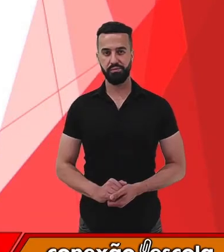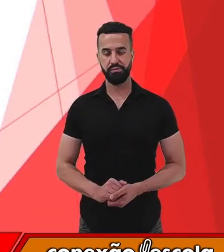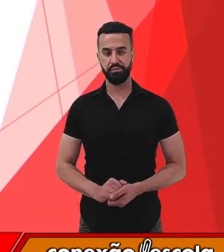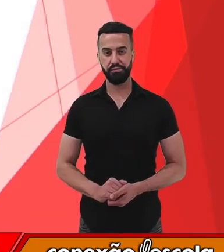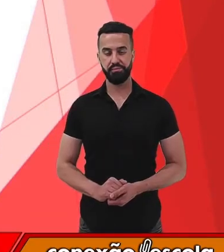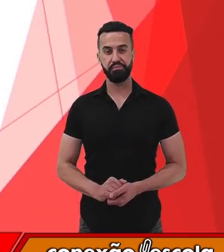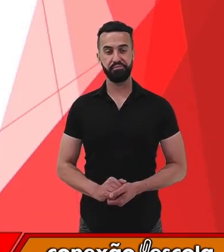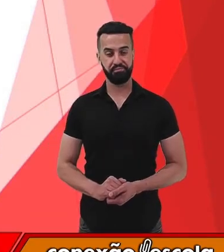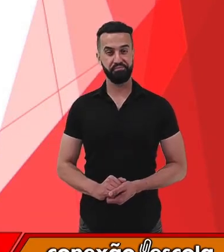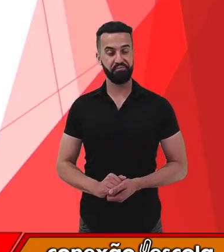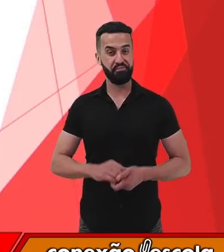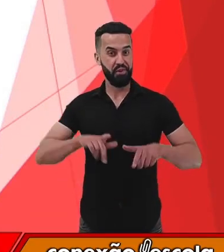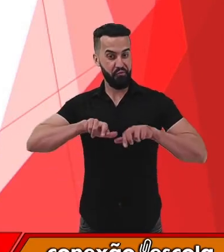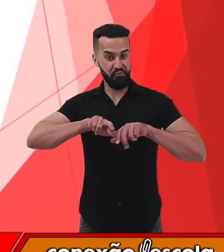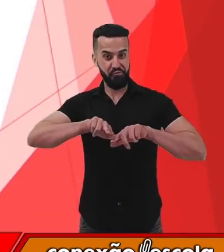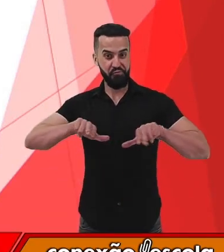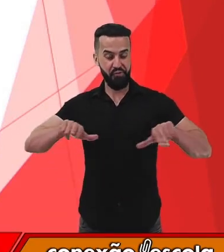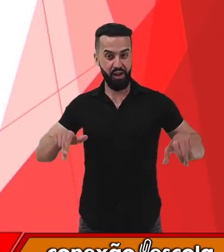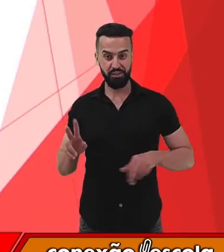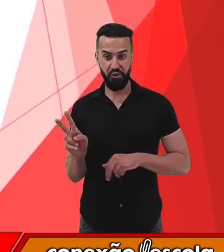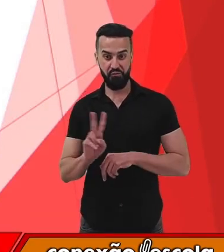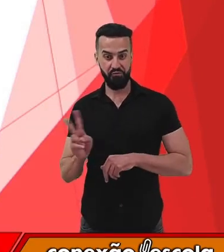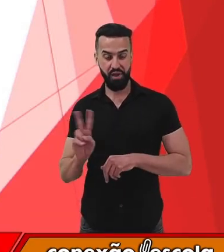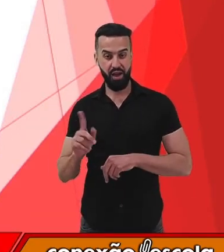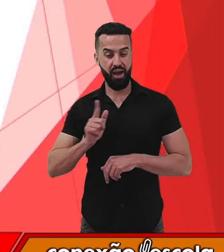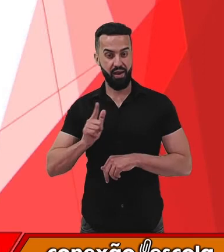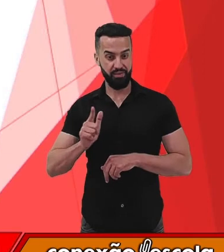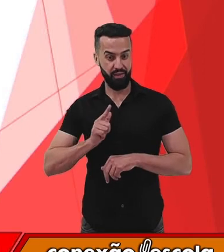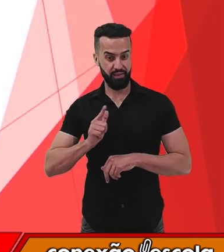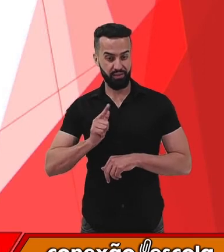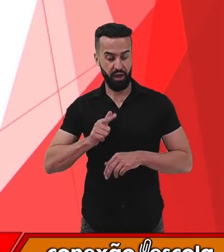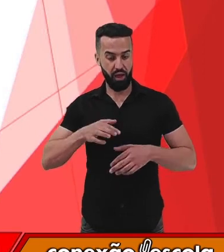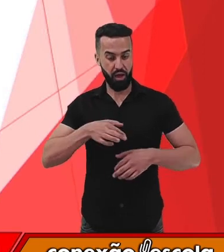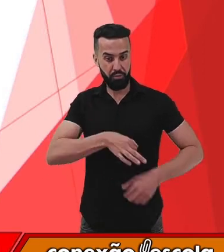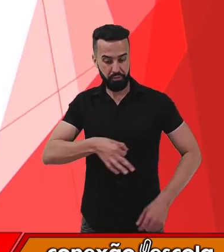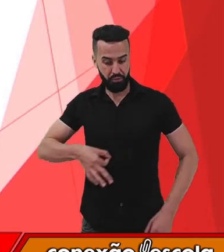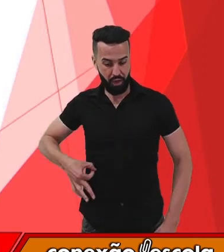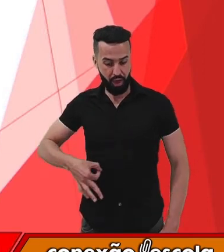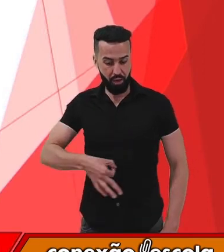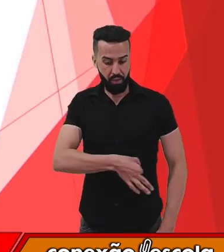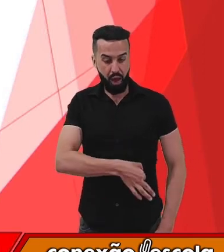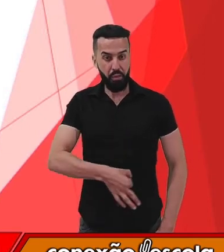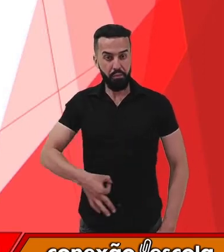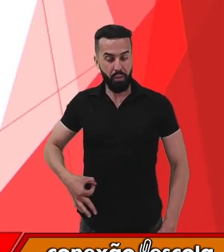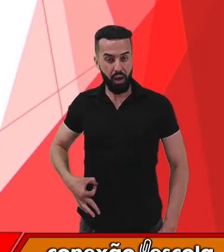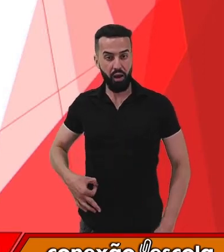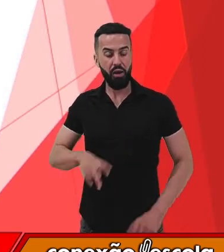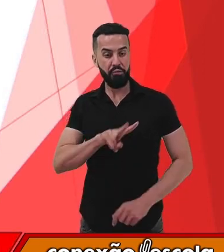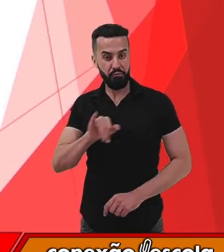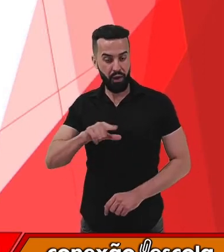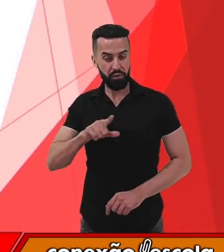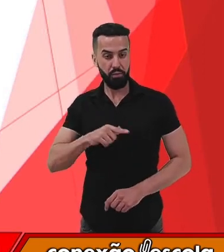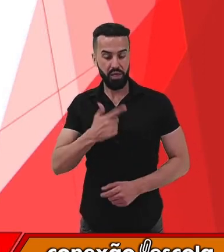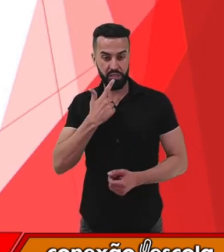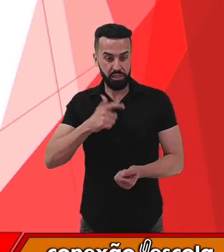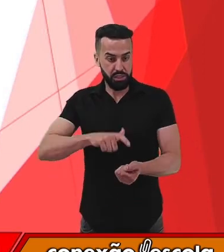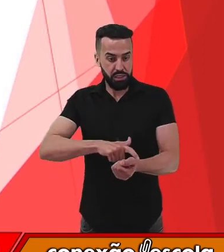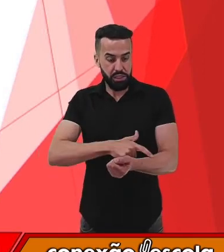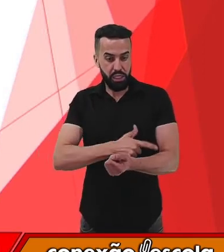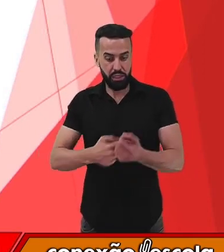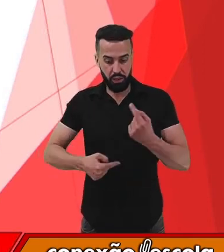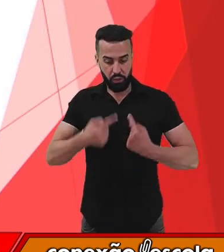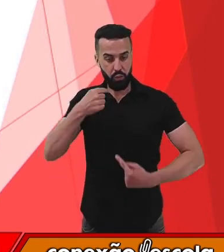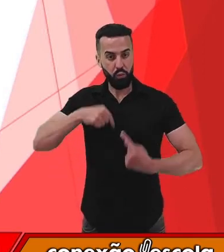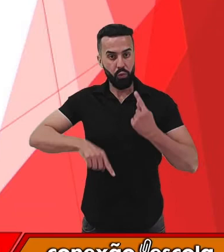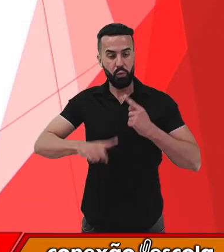Esses nutrientes vão atravessar as paredes do intestino delgado, sendo direcionados para o sangue, sendo